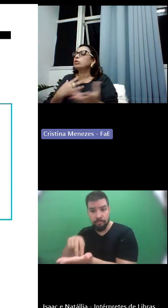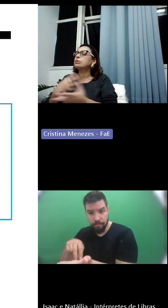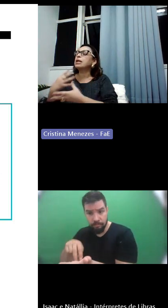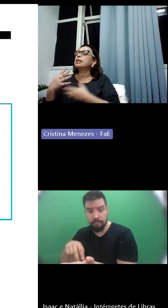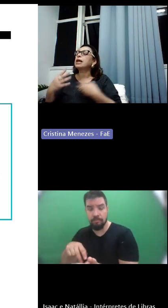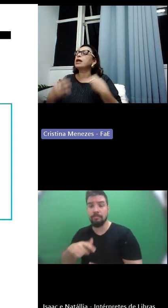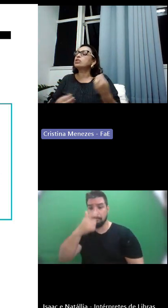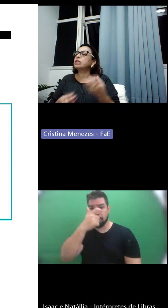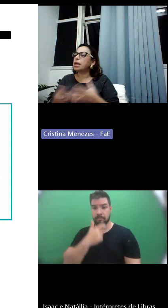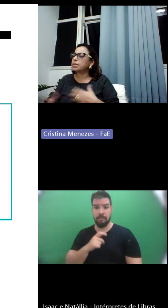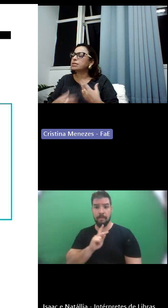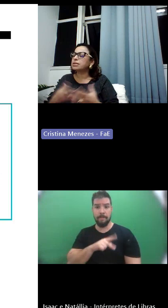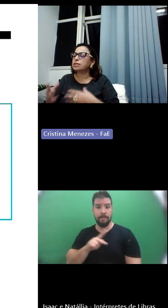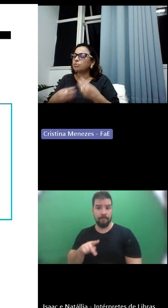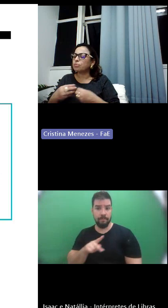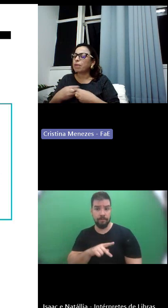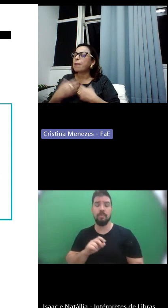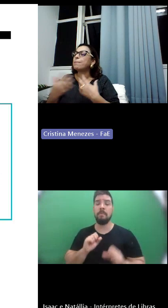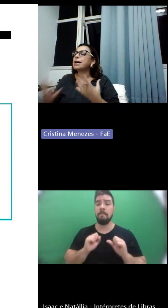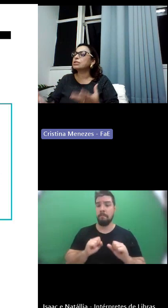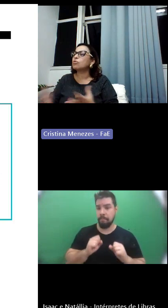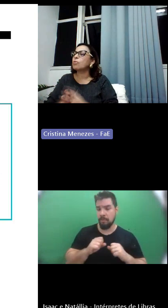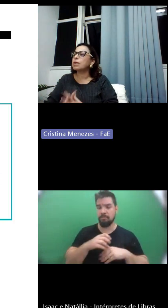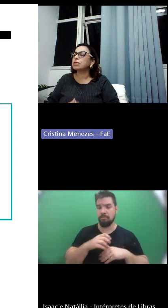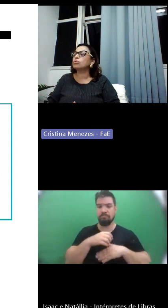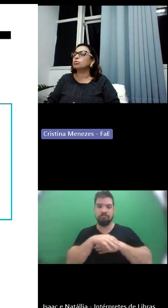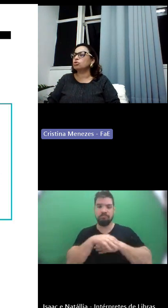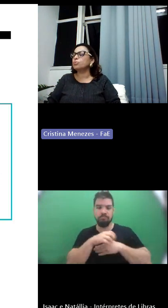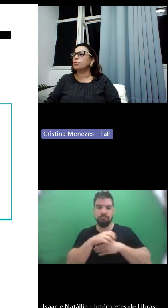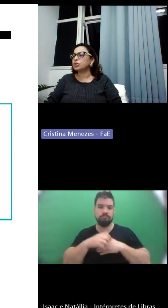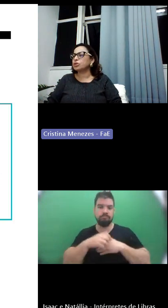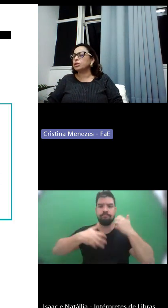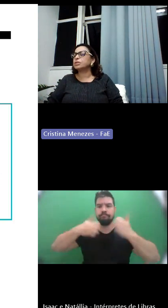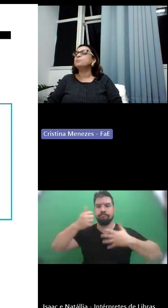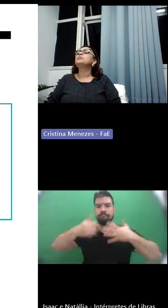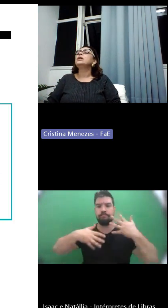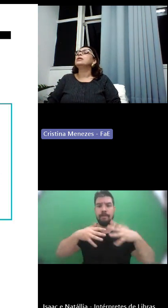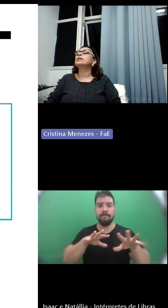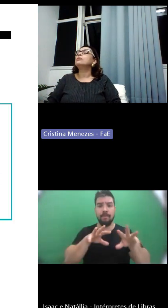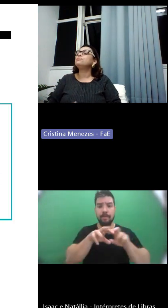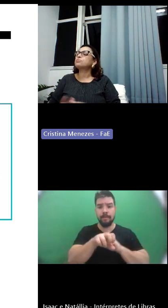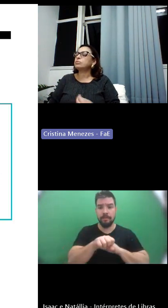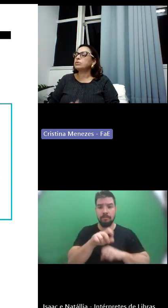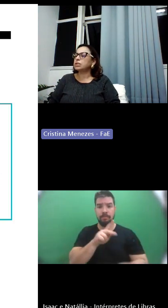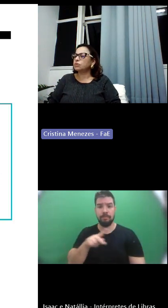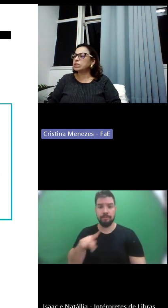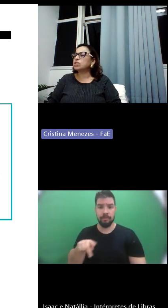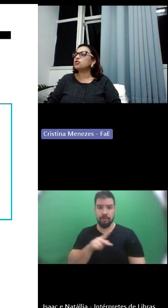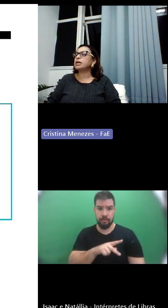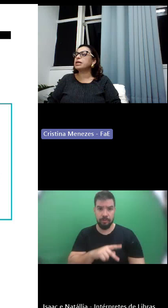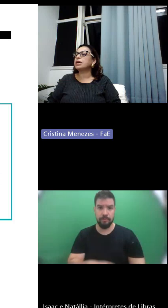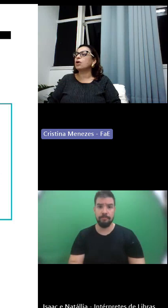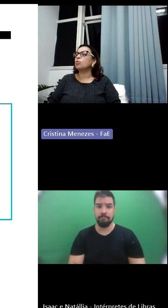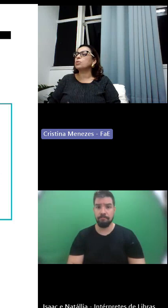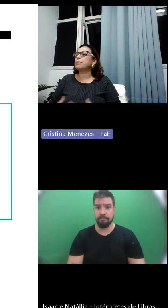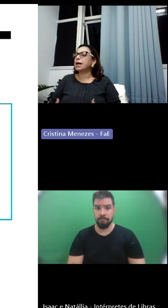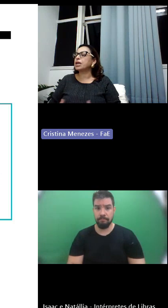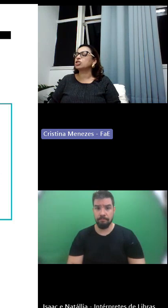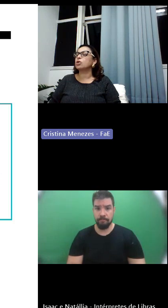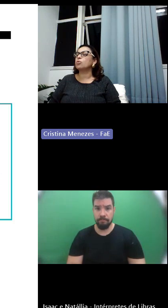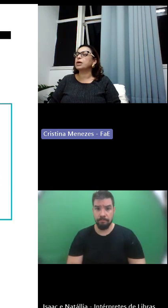condições de tratar de temas que perpassam a formação de professores. Então, se vocês tiverem